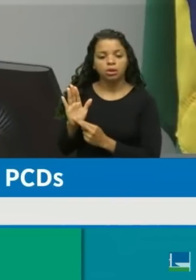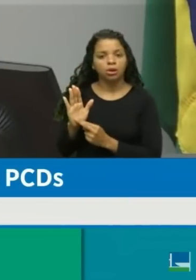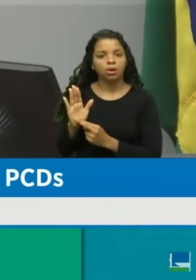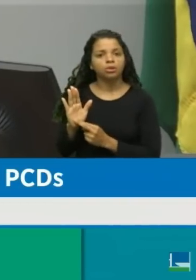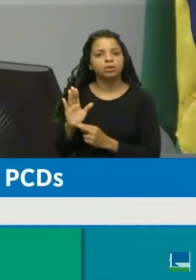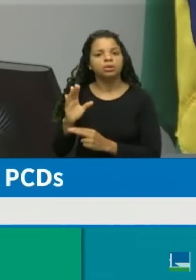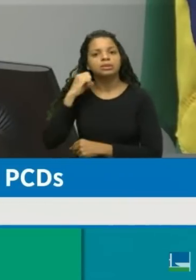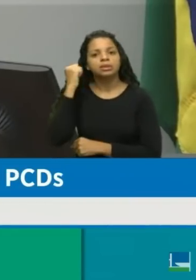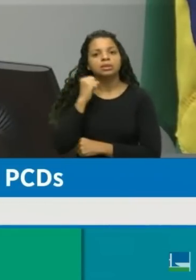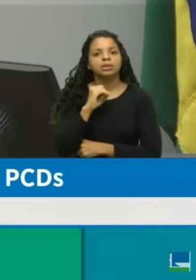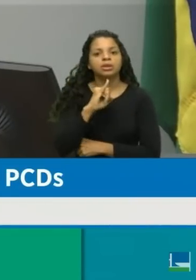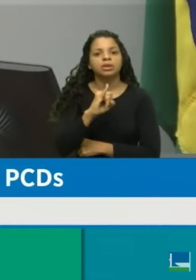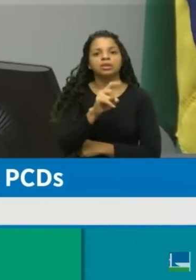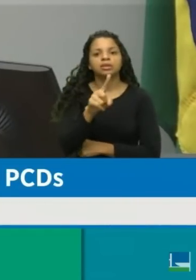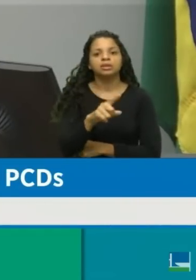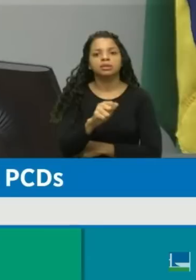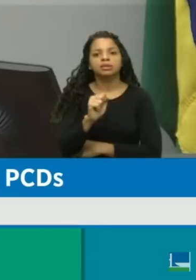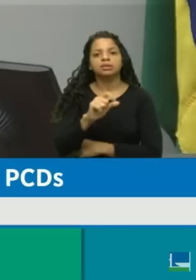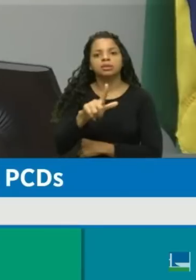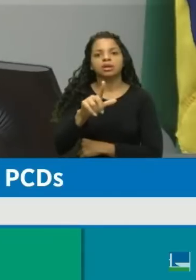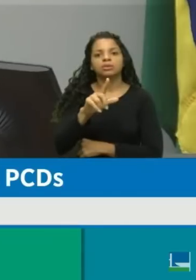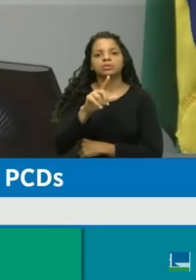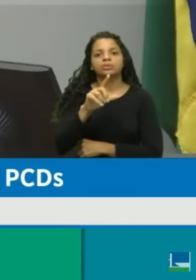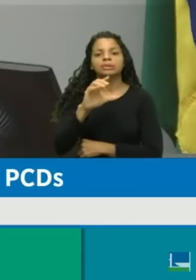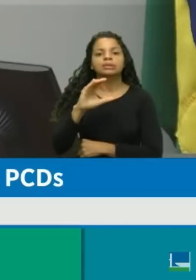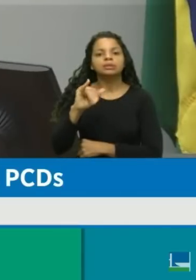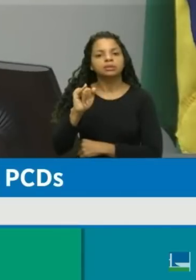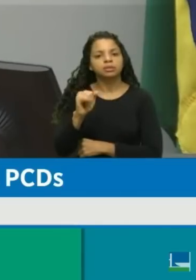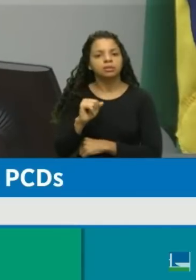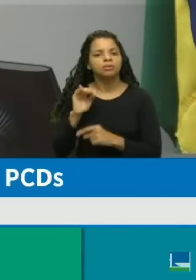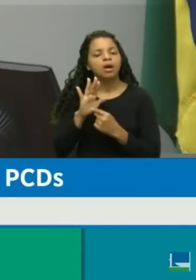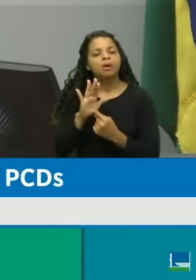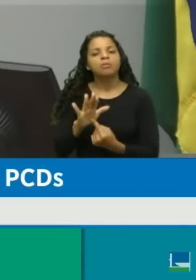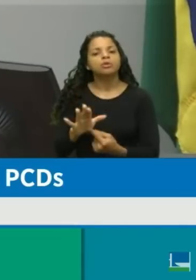Exalci Lucas que vai mostrar o que é que está acontecendo.